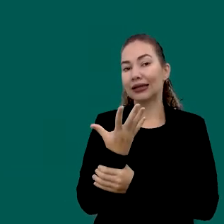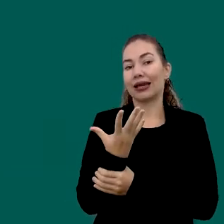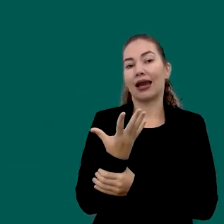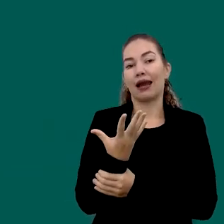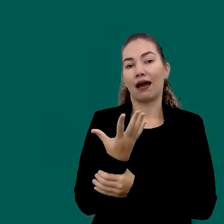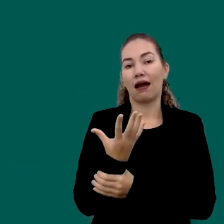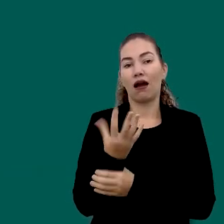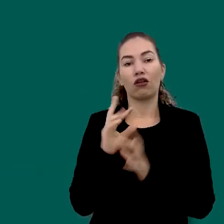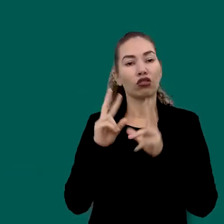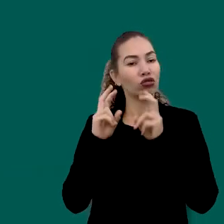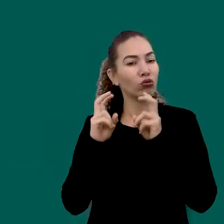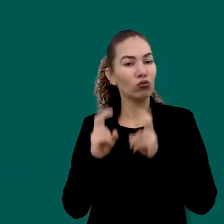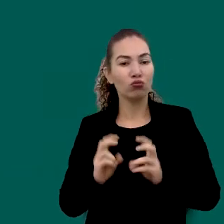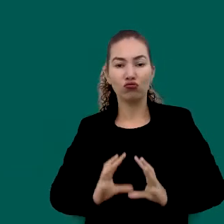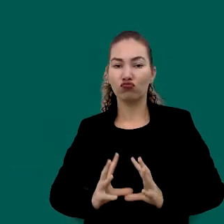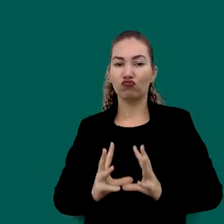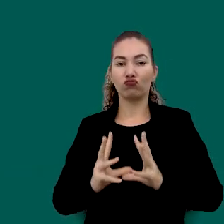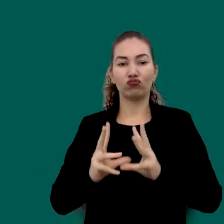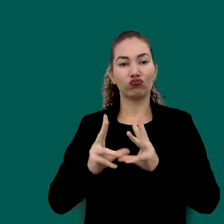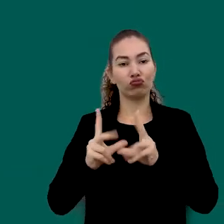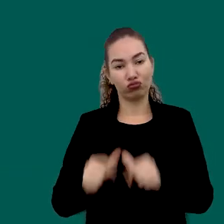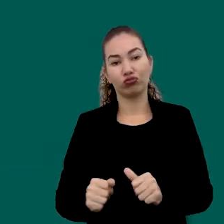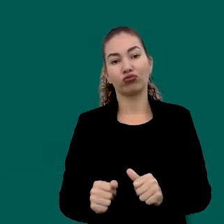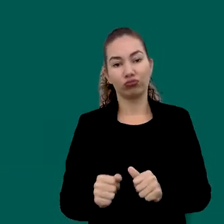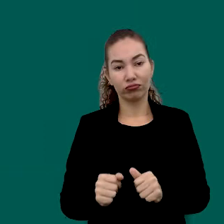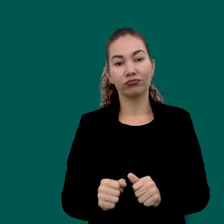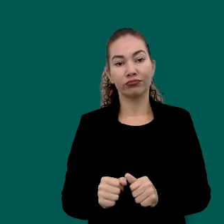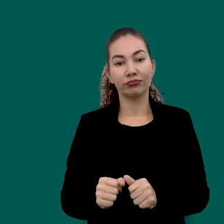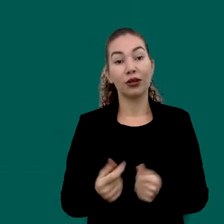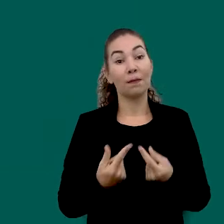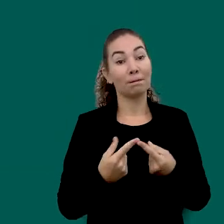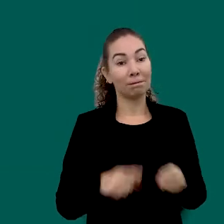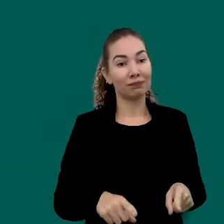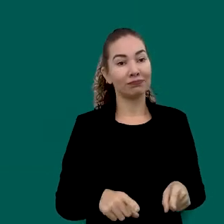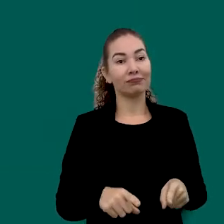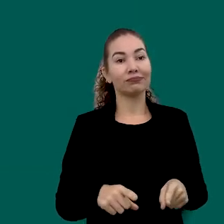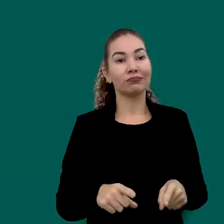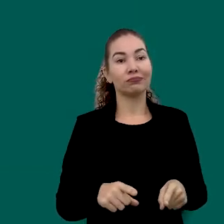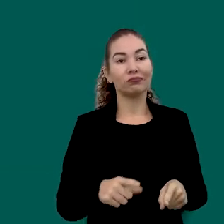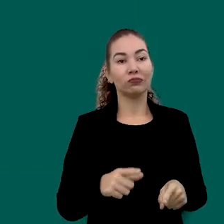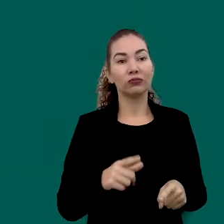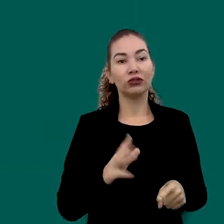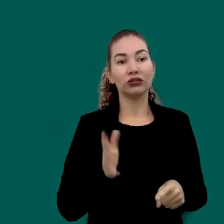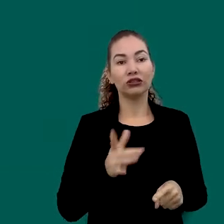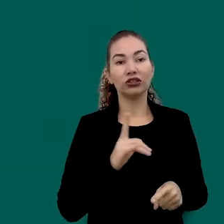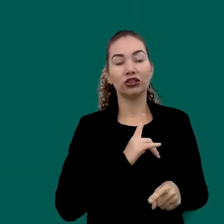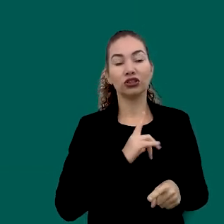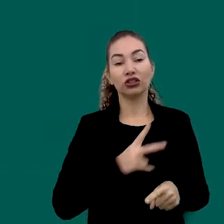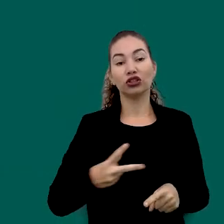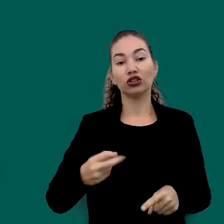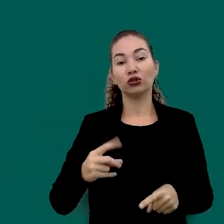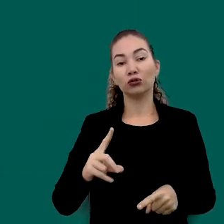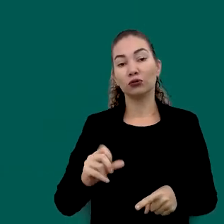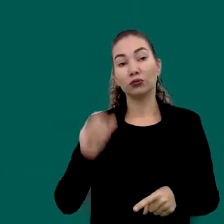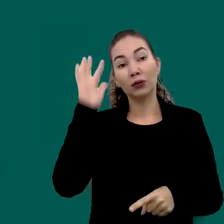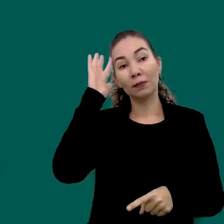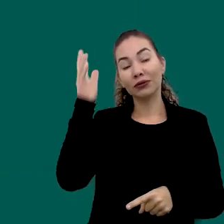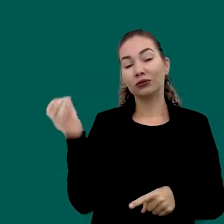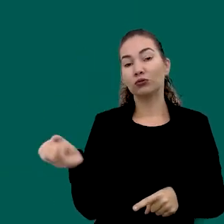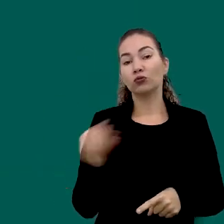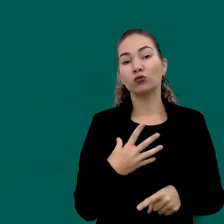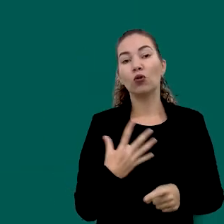zero a questão do nosso e-commerce, porém, e a gente estava desde o meio do ano de 2019 pensando no